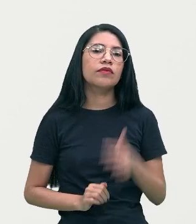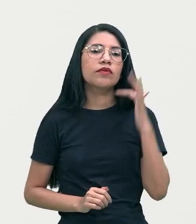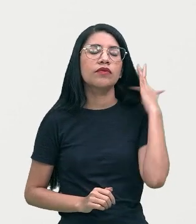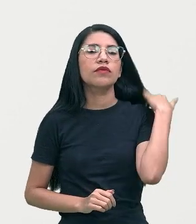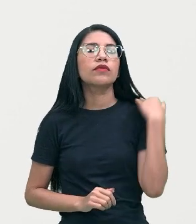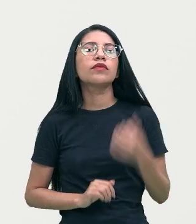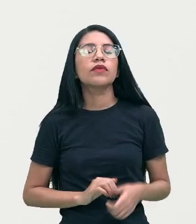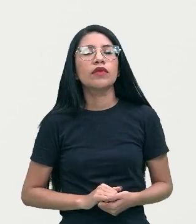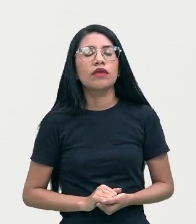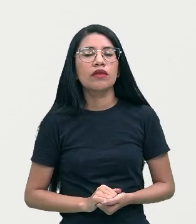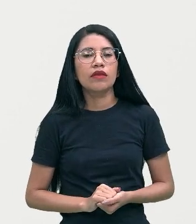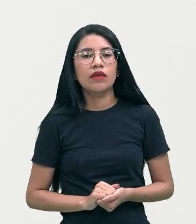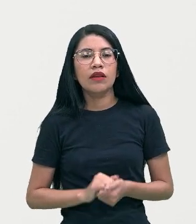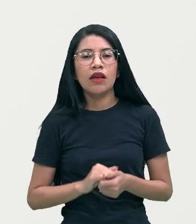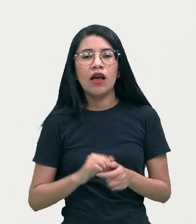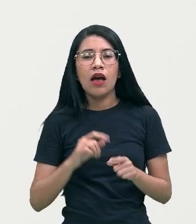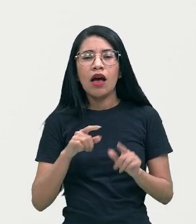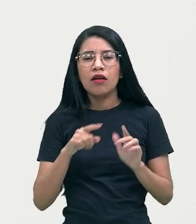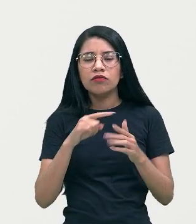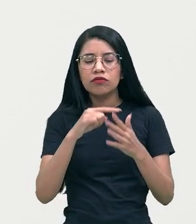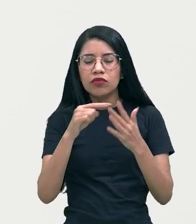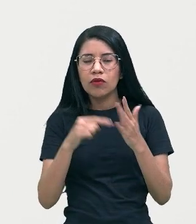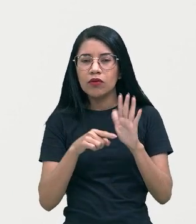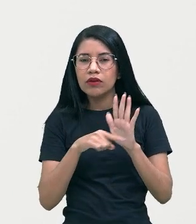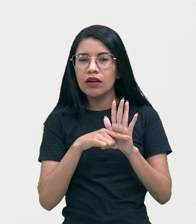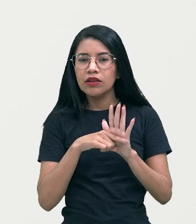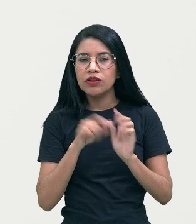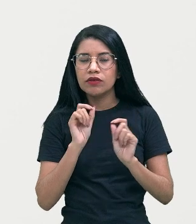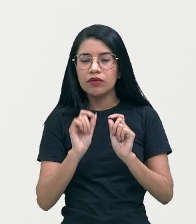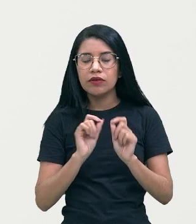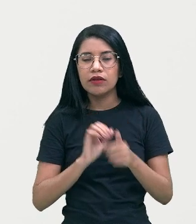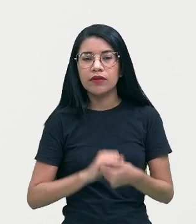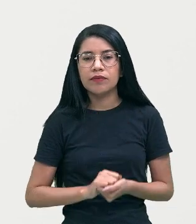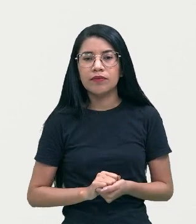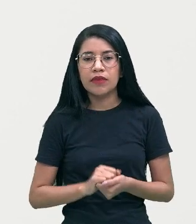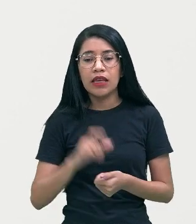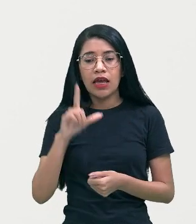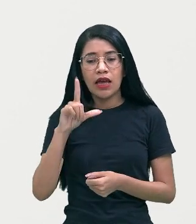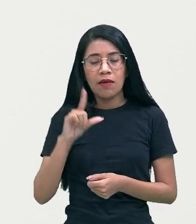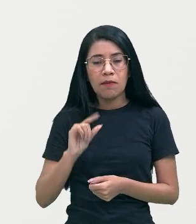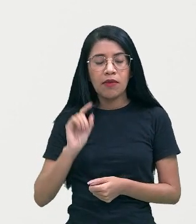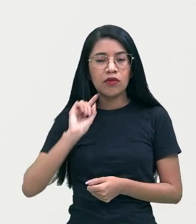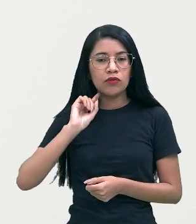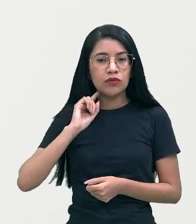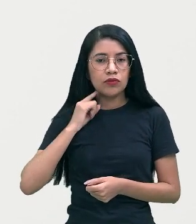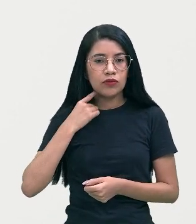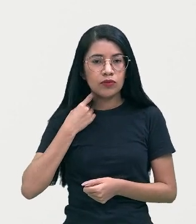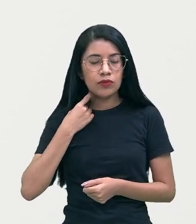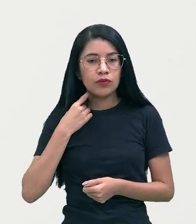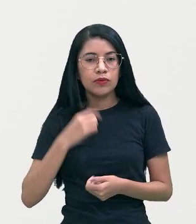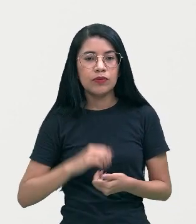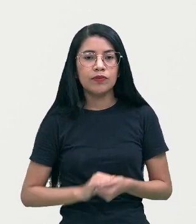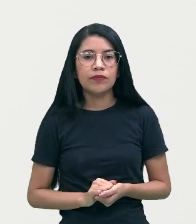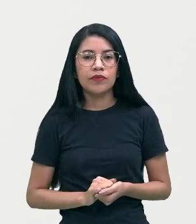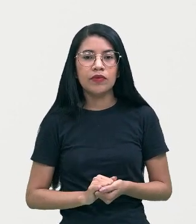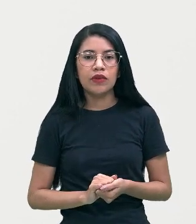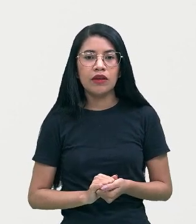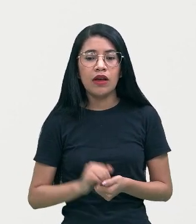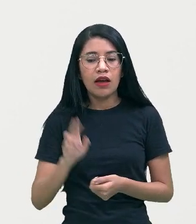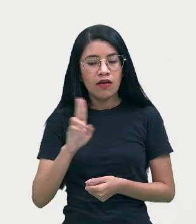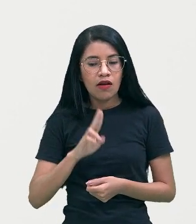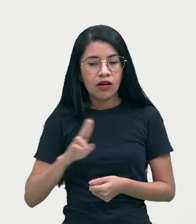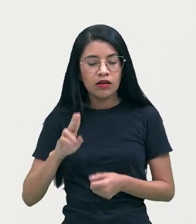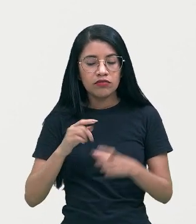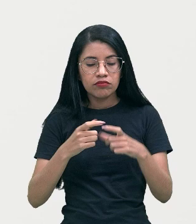as desvantagens do uso do gás natural? Sendo menos poluente que o óleo combustível, o seu uso vem crescendo muito,